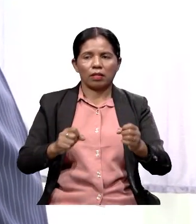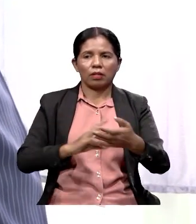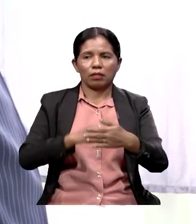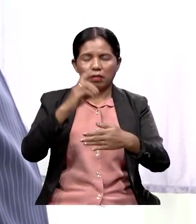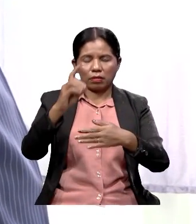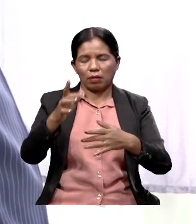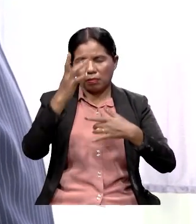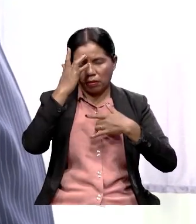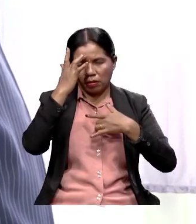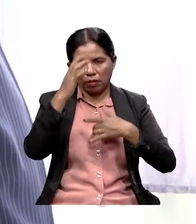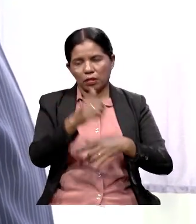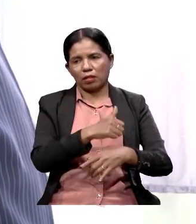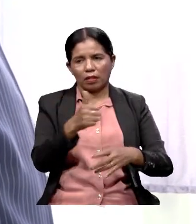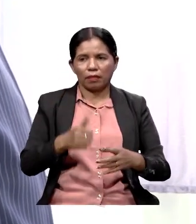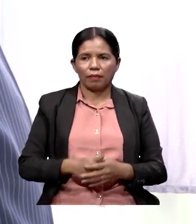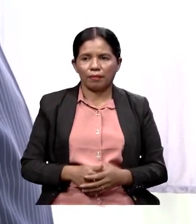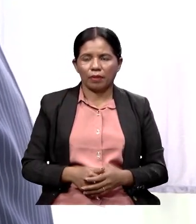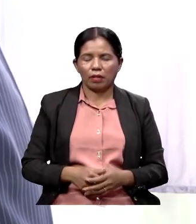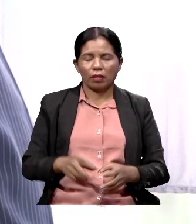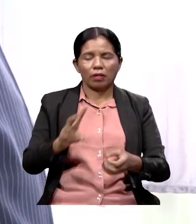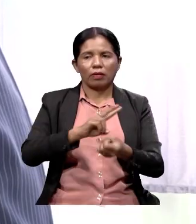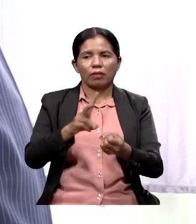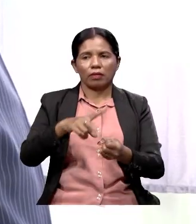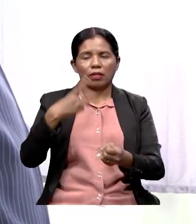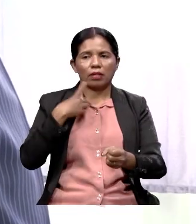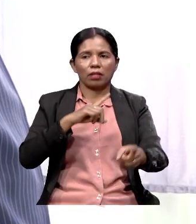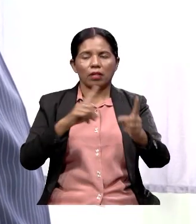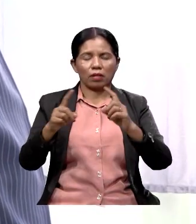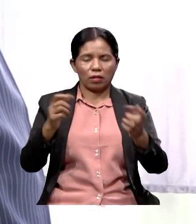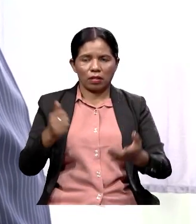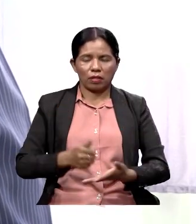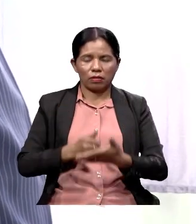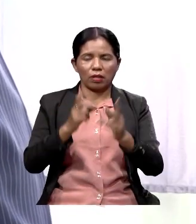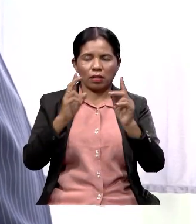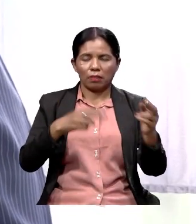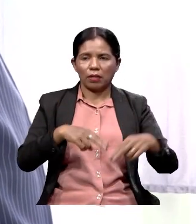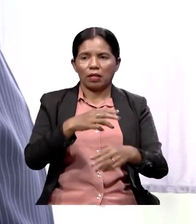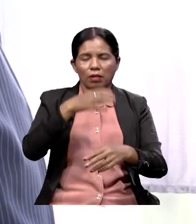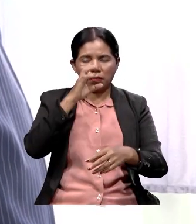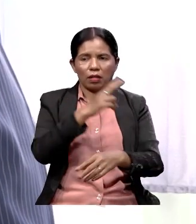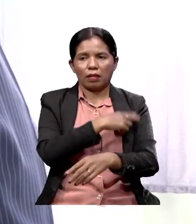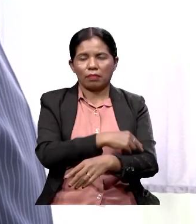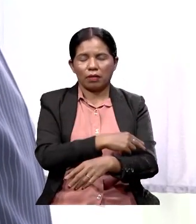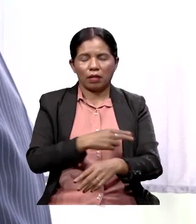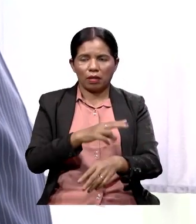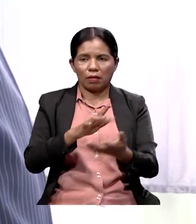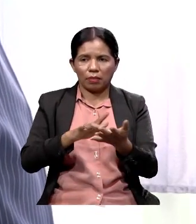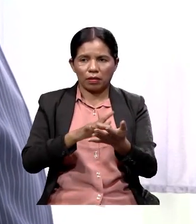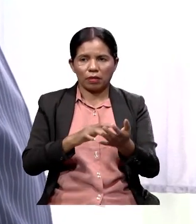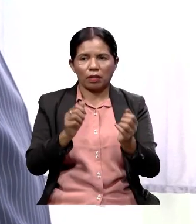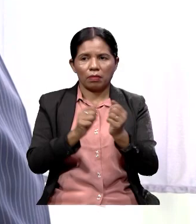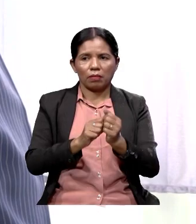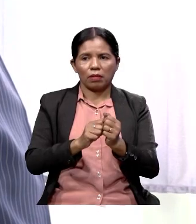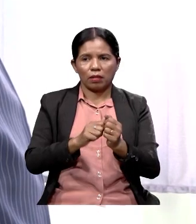cancro cervico né vírus papiloma humano né mas ita quando la trata então nia 10 ou 15